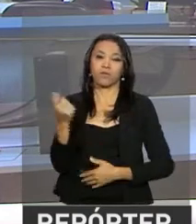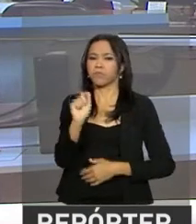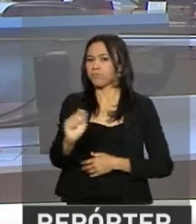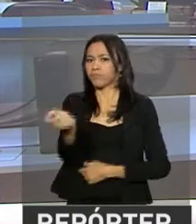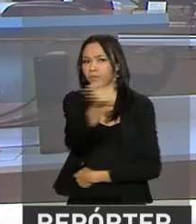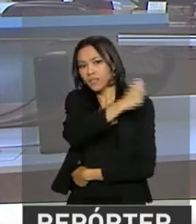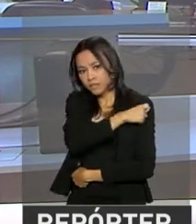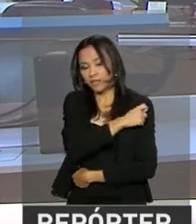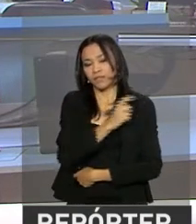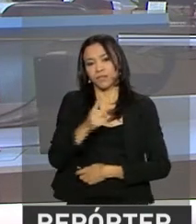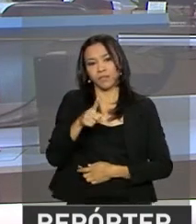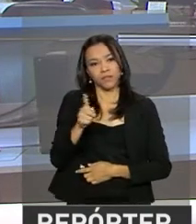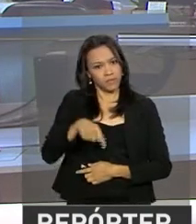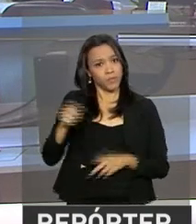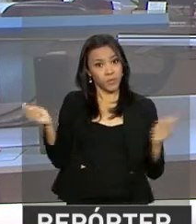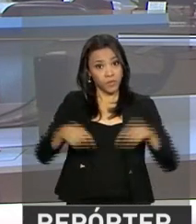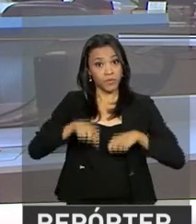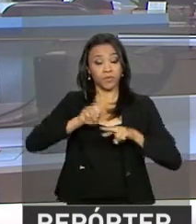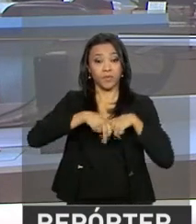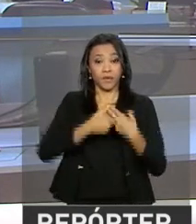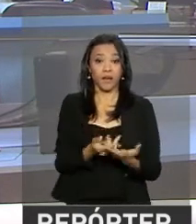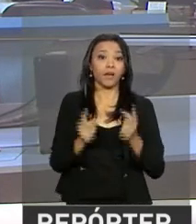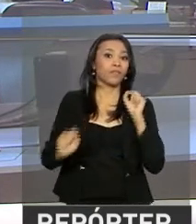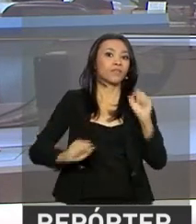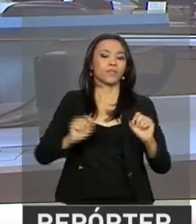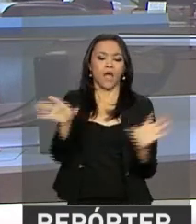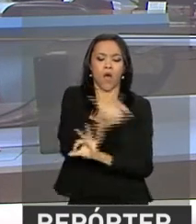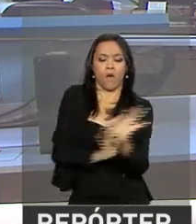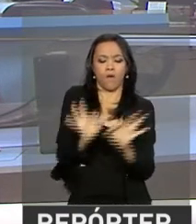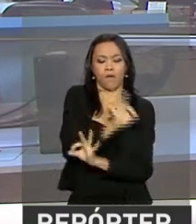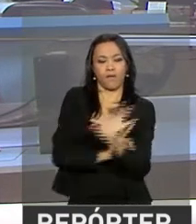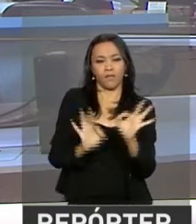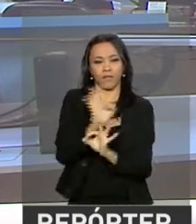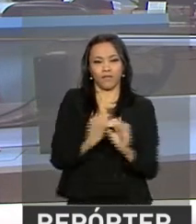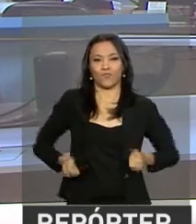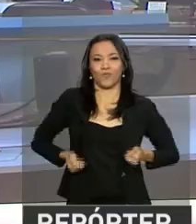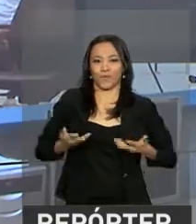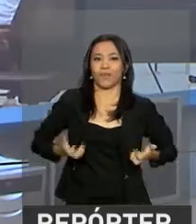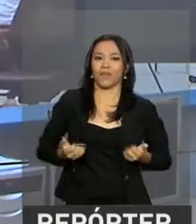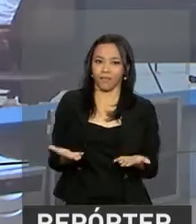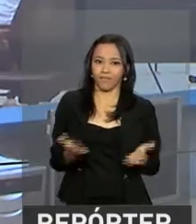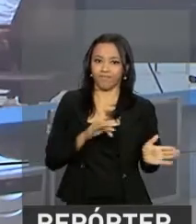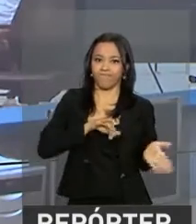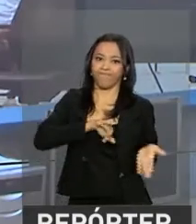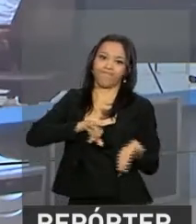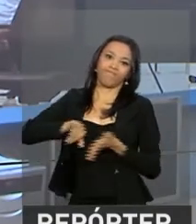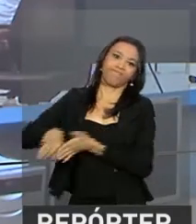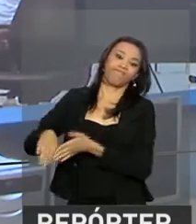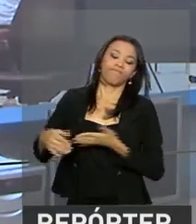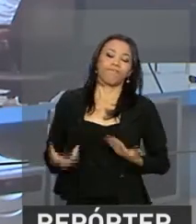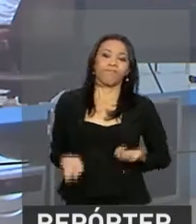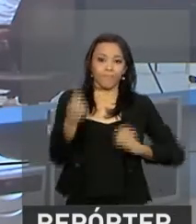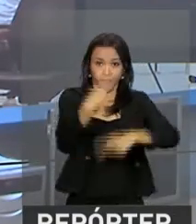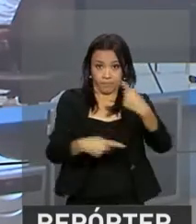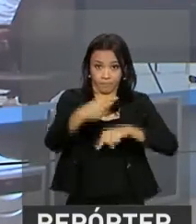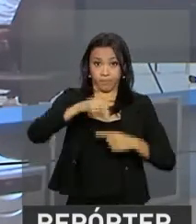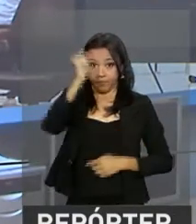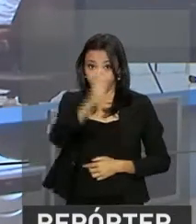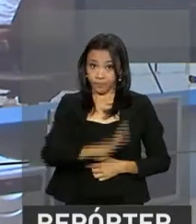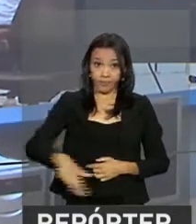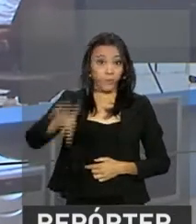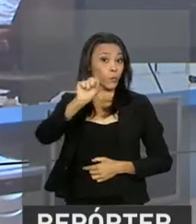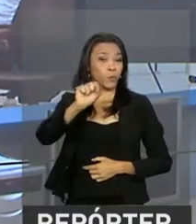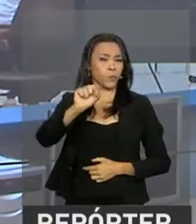vacinas só foi possível por conta da reorganização dos gastos. E a Política Nacional de Saúde